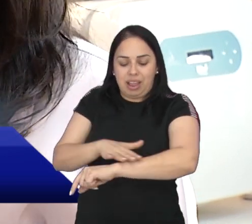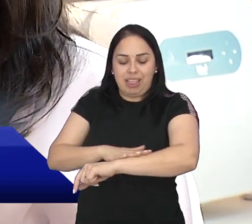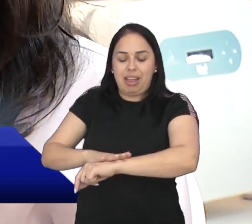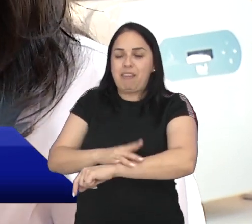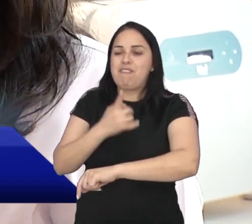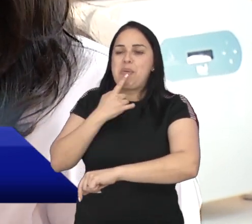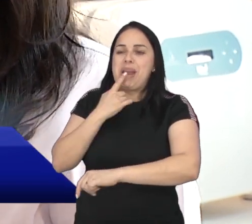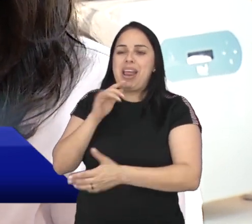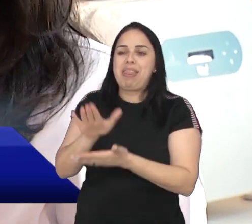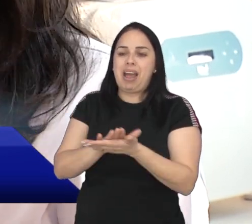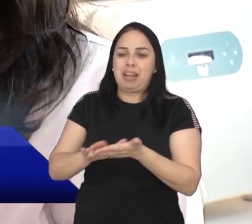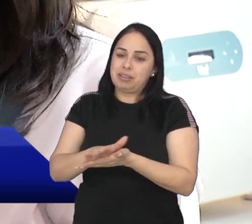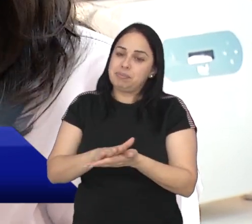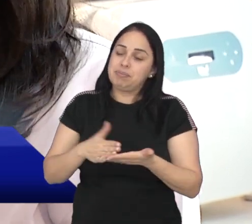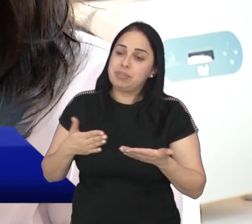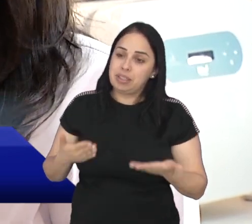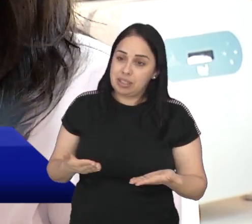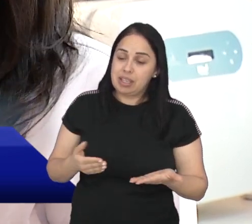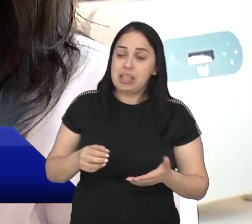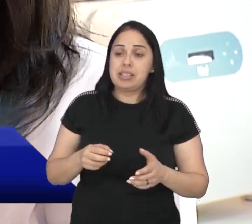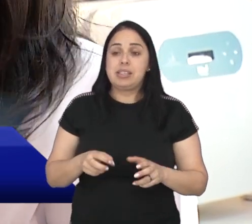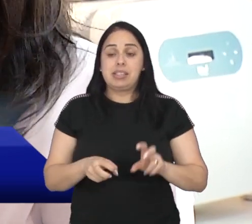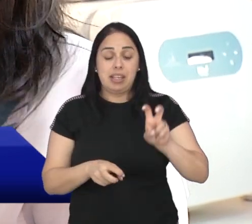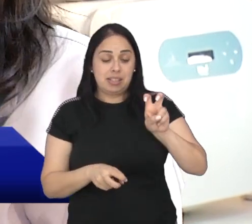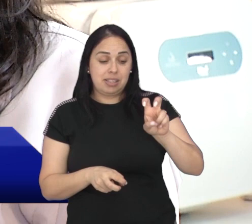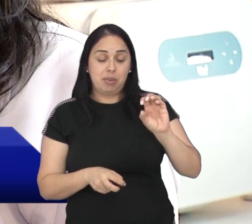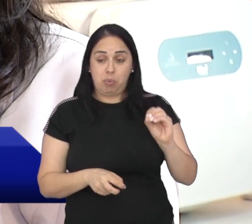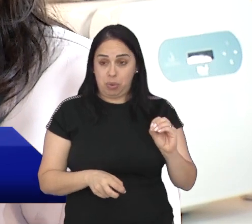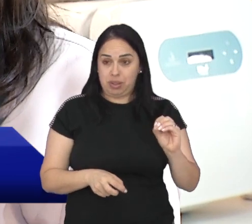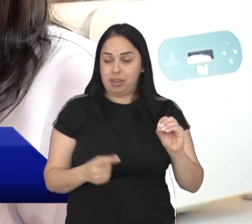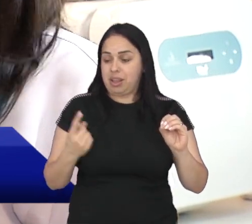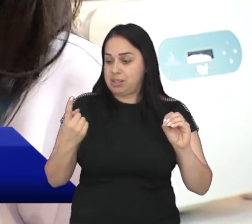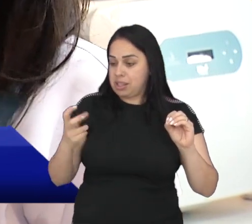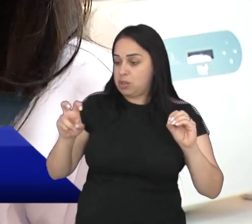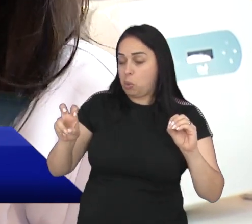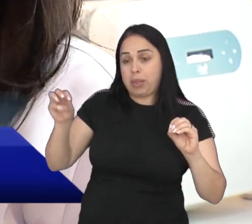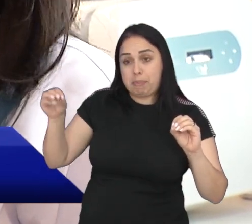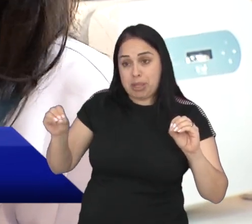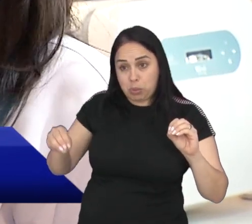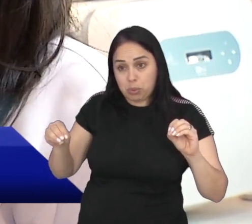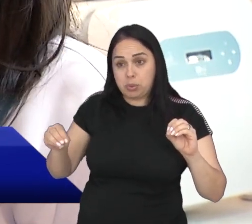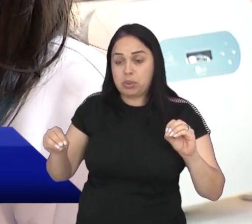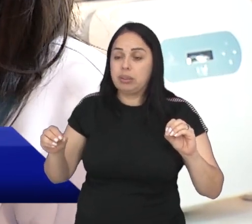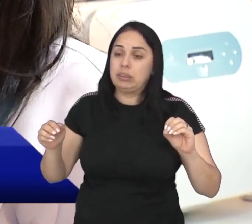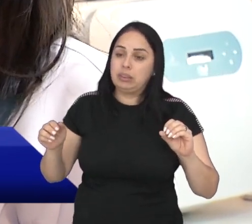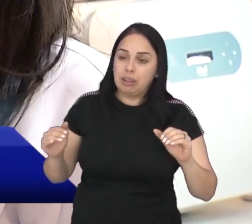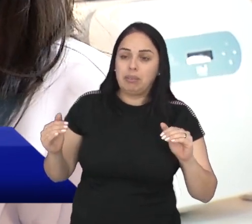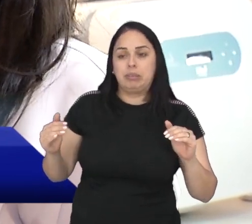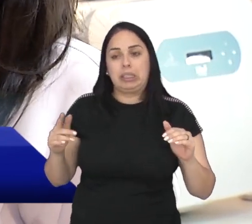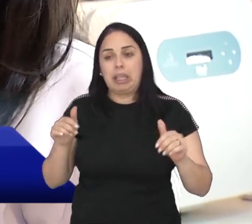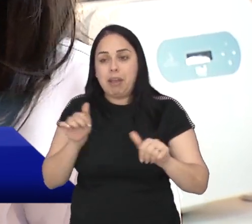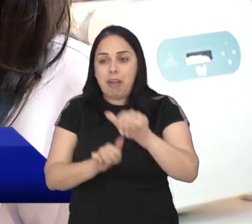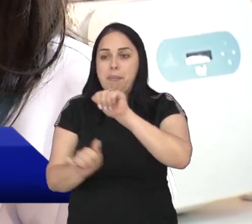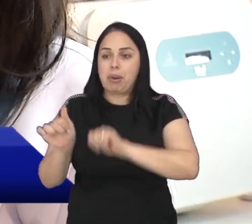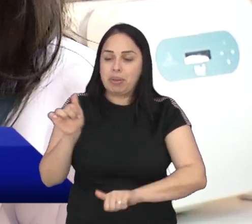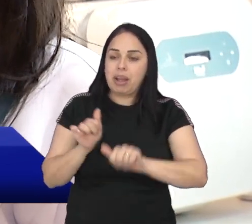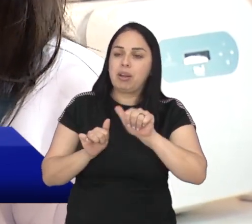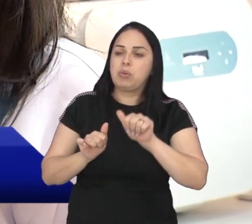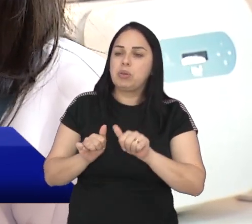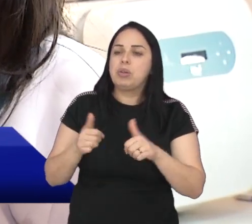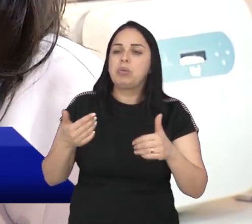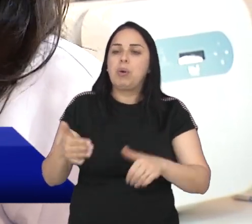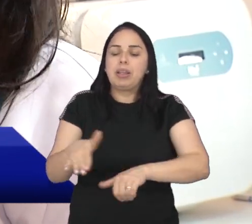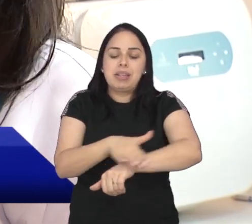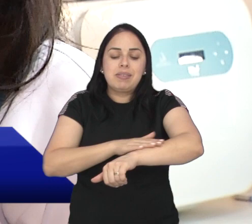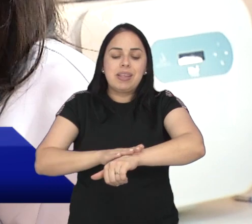sem a pele ficar avermelhada ou queimada, né? Se for um fator 50, 150 minutos e por aí vai. Então, o que vai